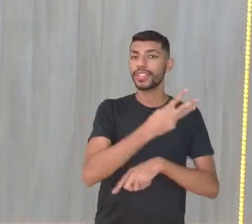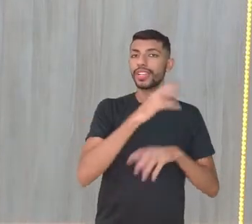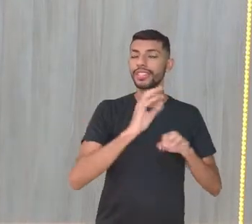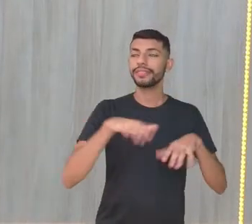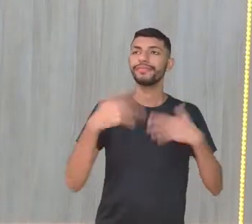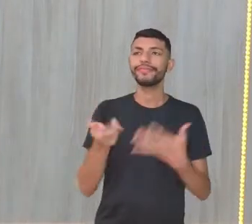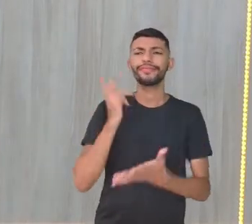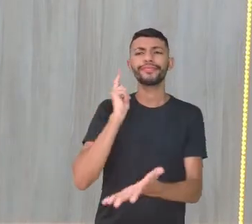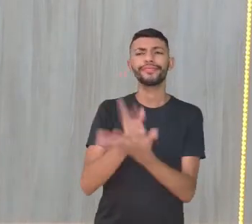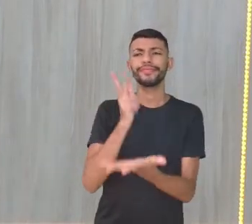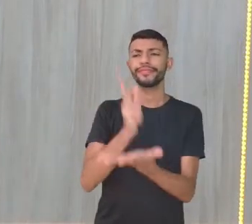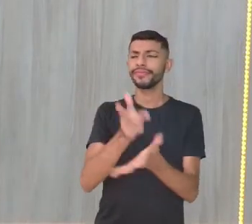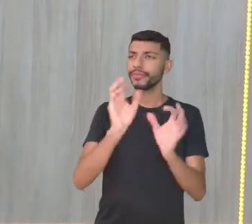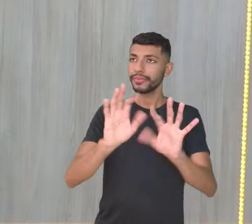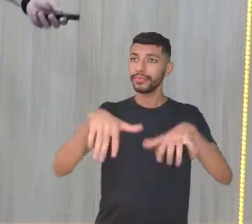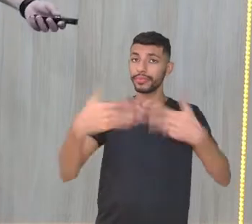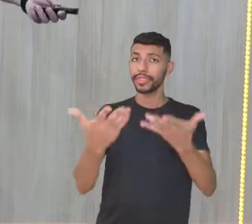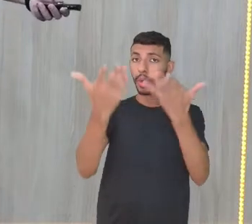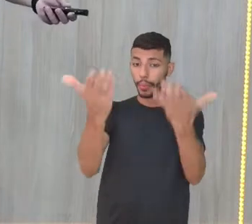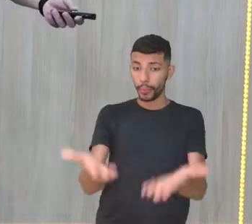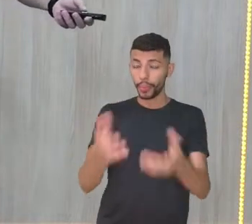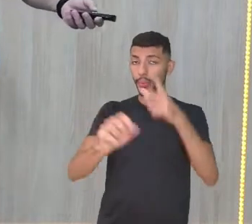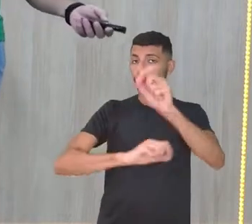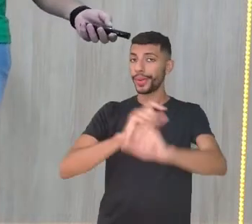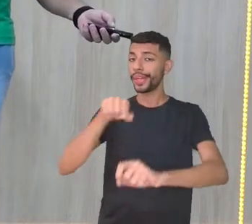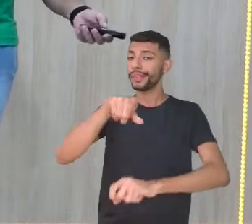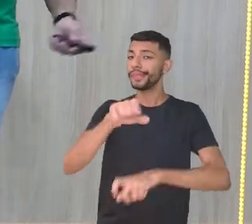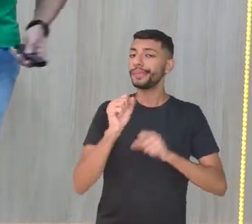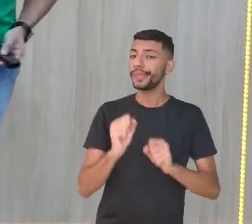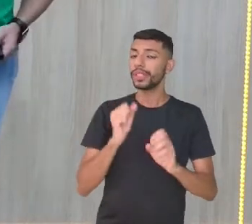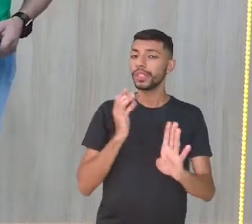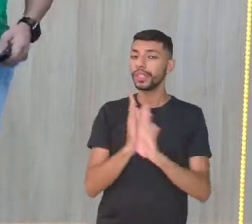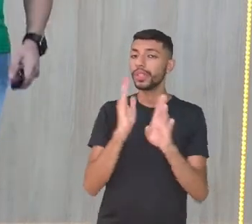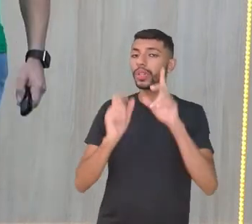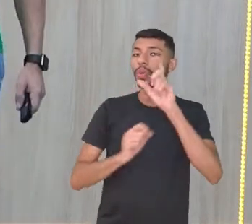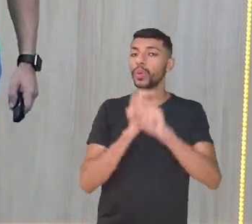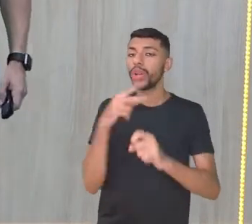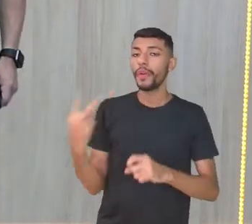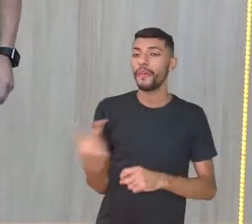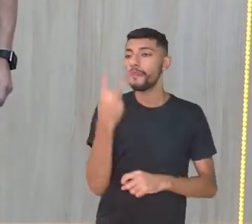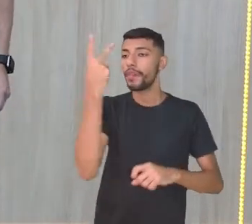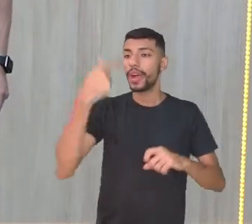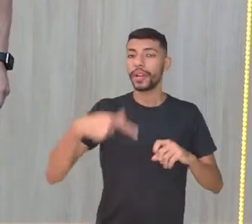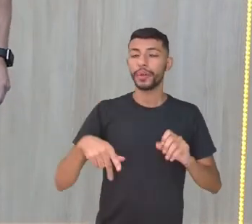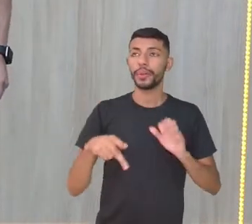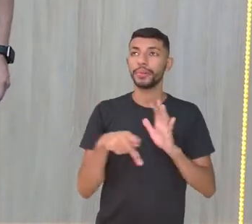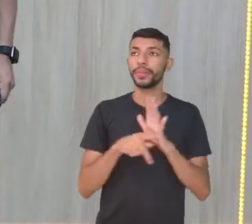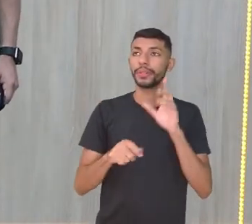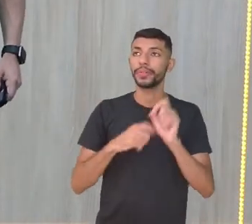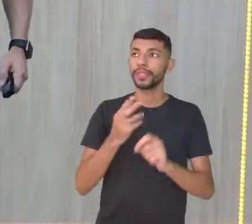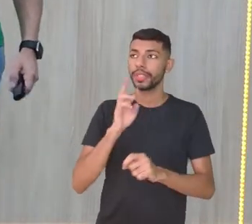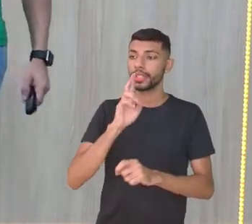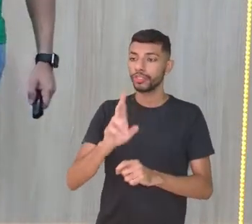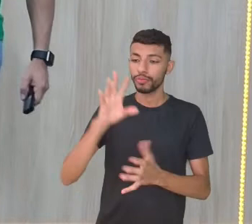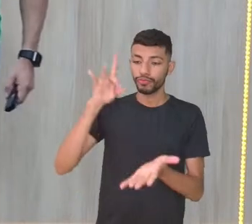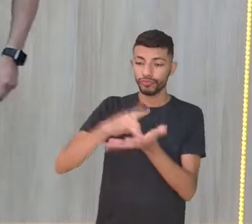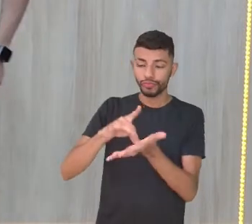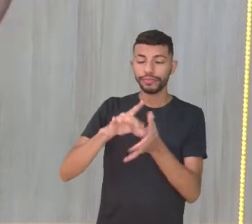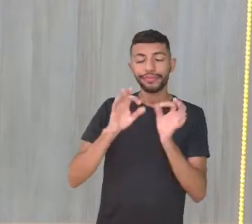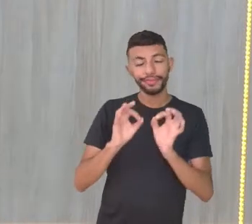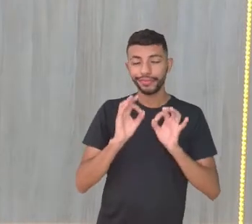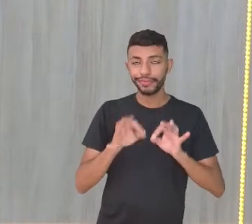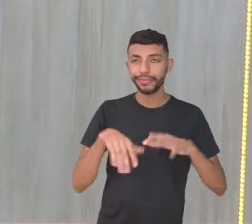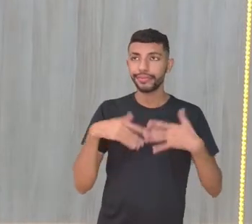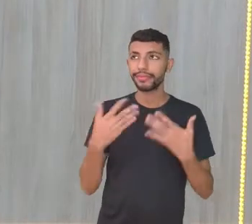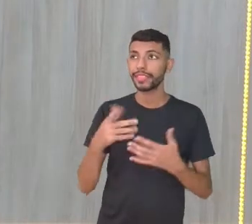diante. Então, através disso, você pode encontrar aí o valor, certo? O resultado exato, tá?